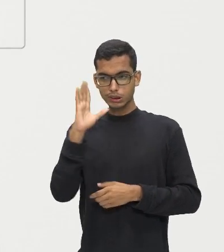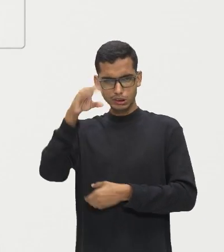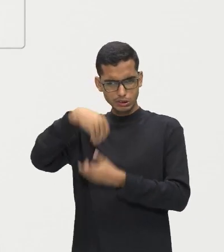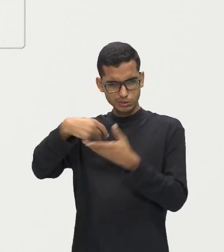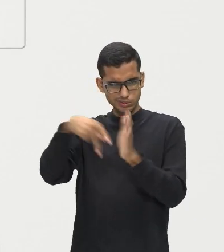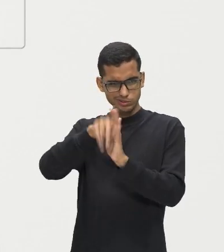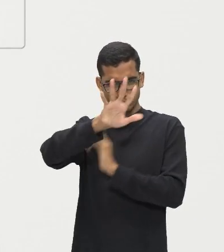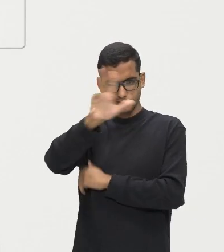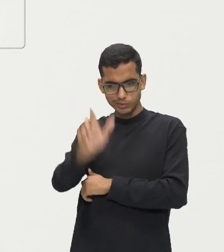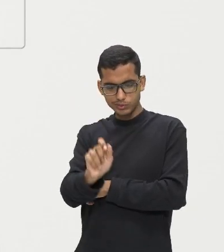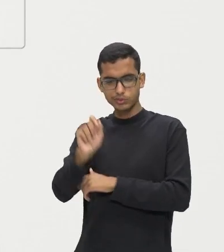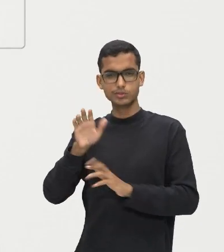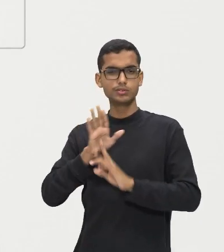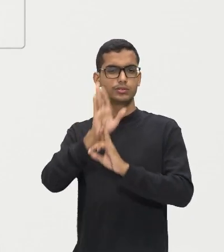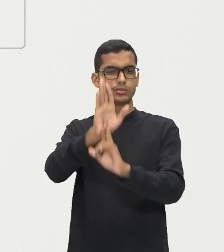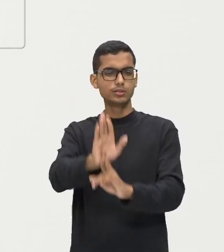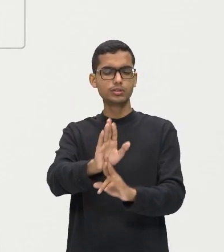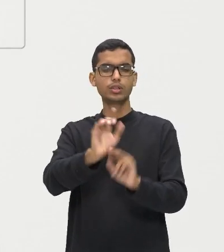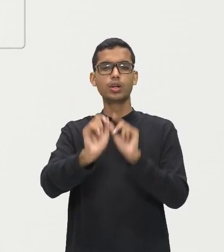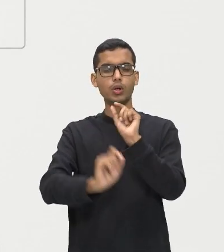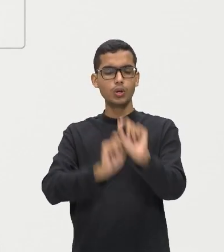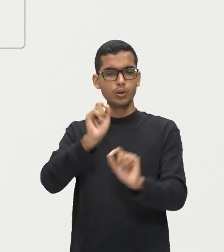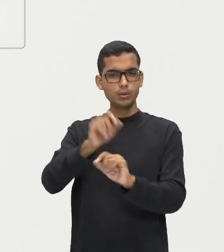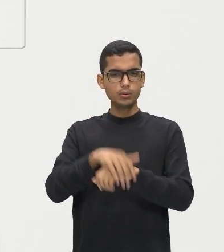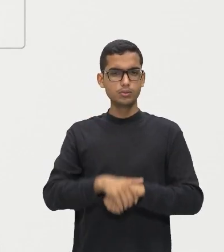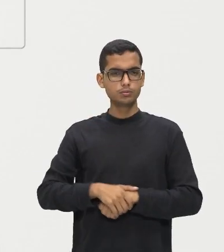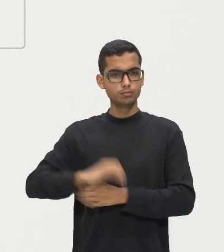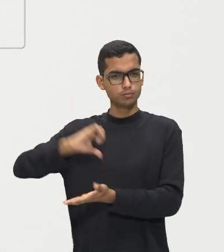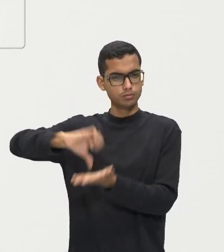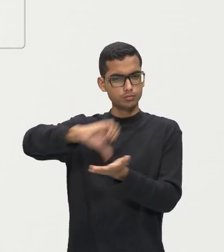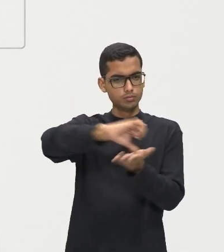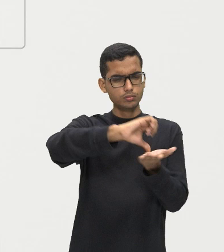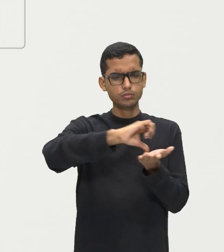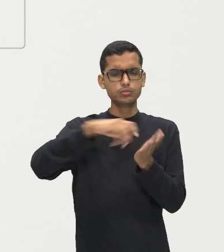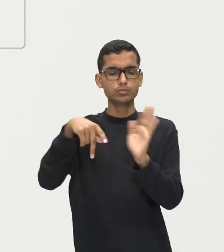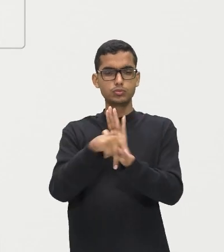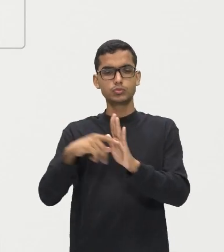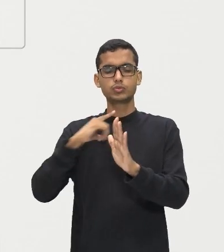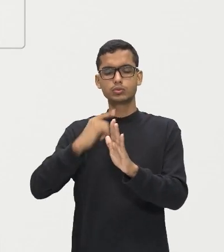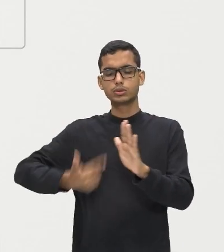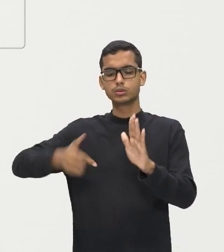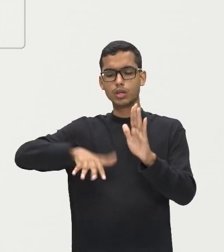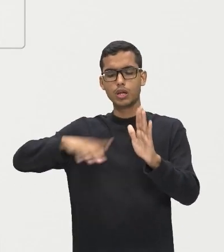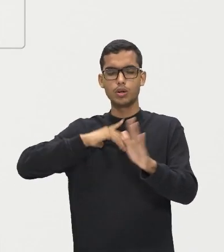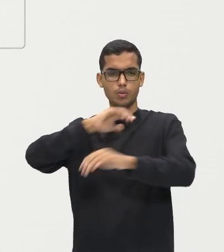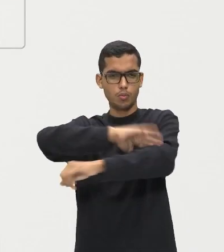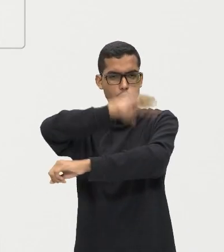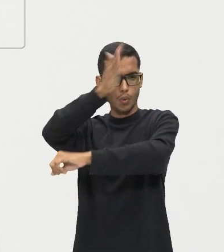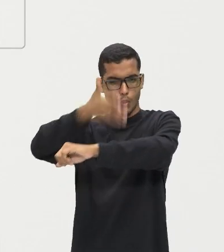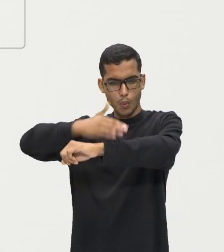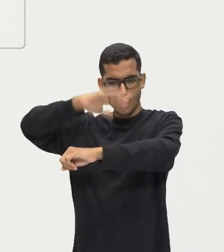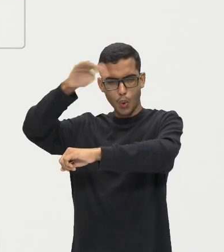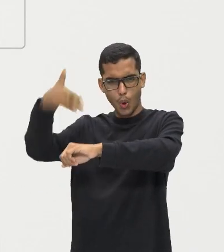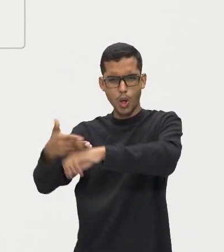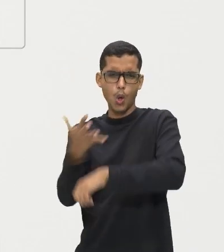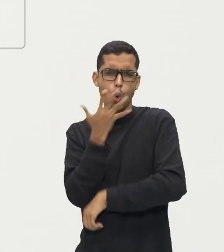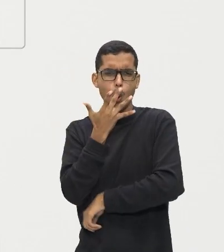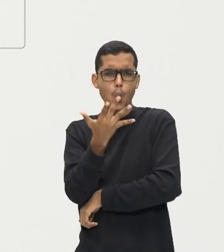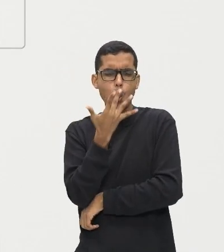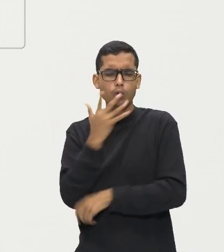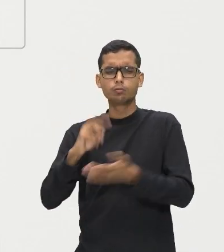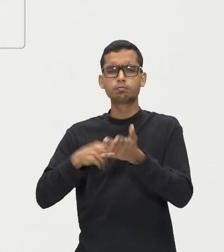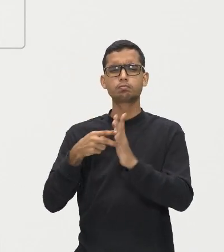representa uma subunidade de relevo. E o que significa as cores? Cada